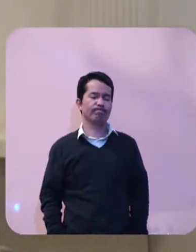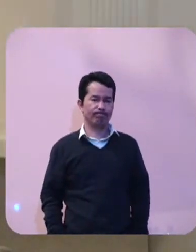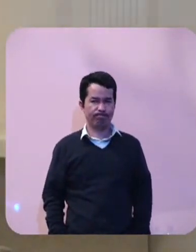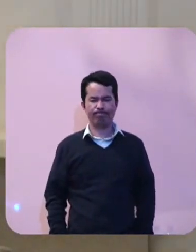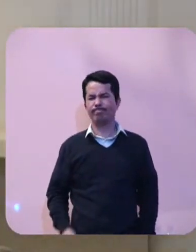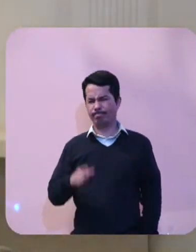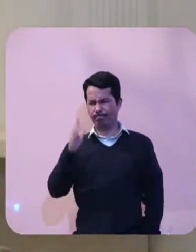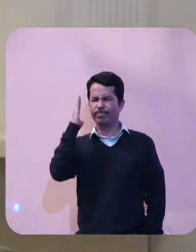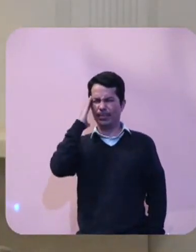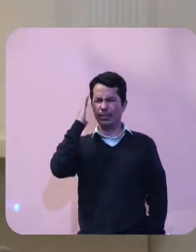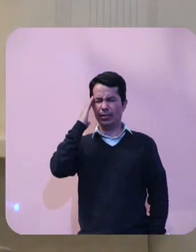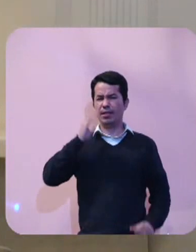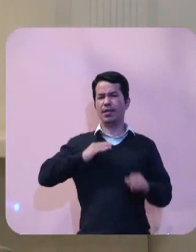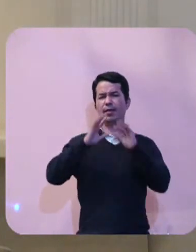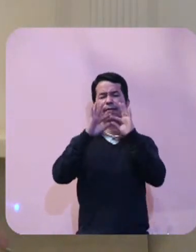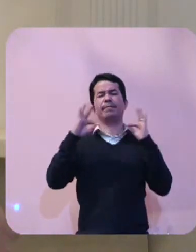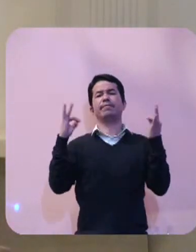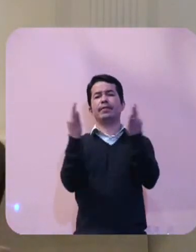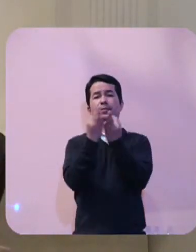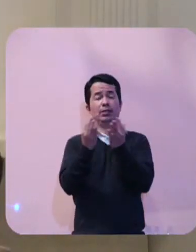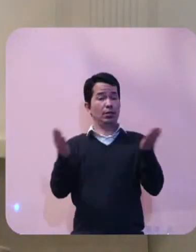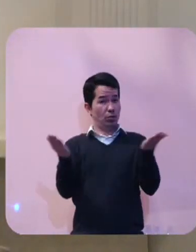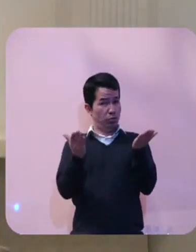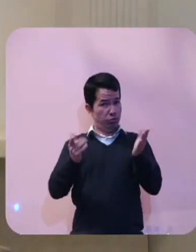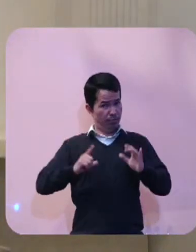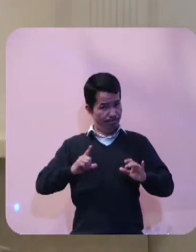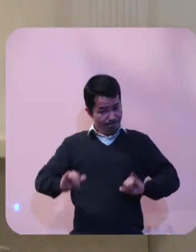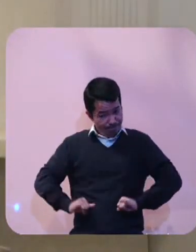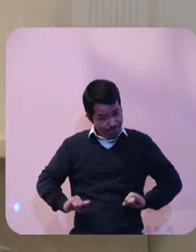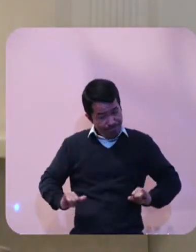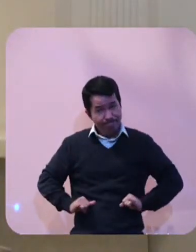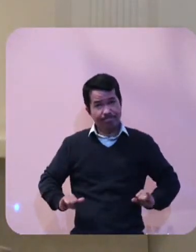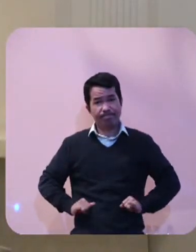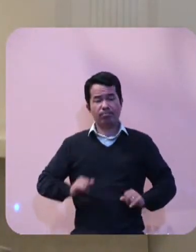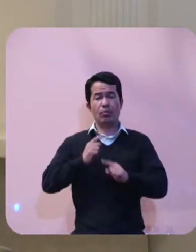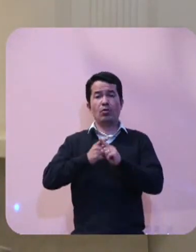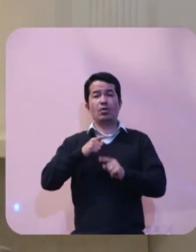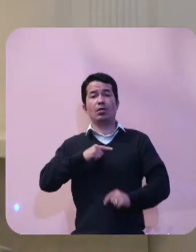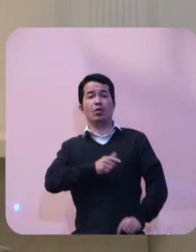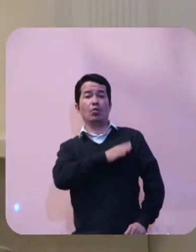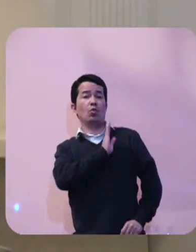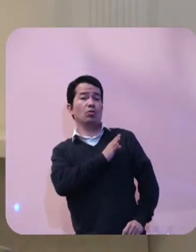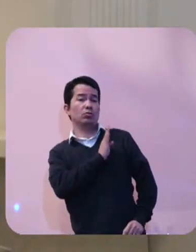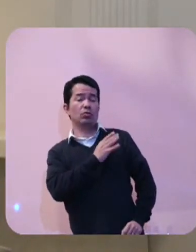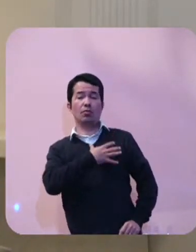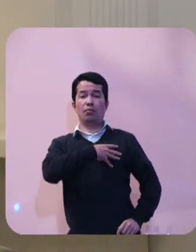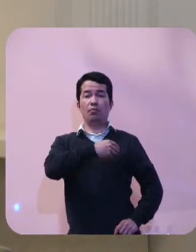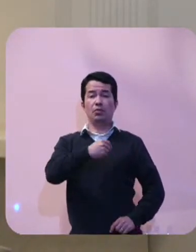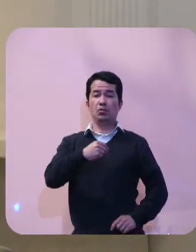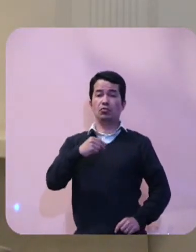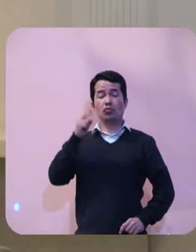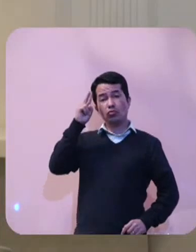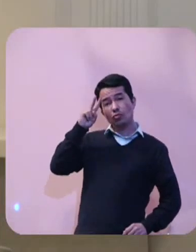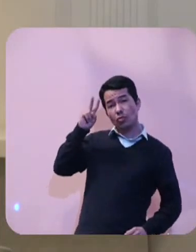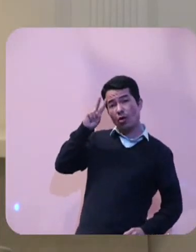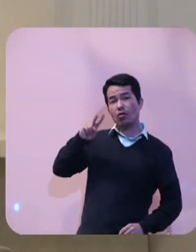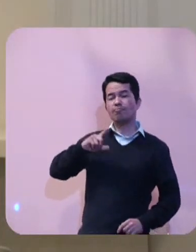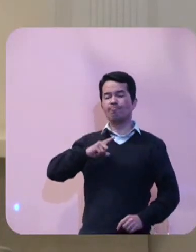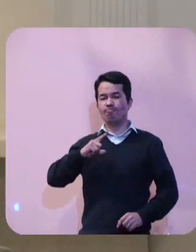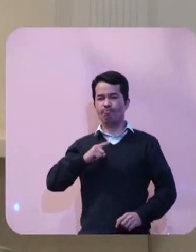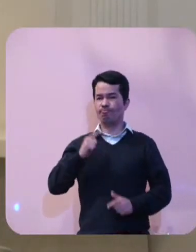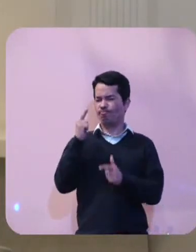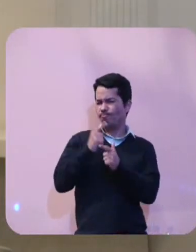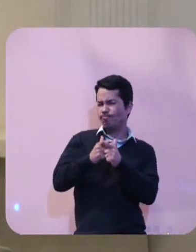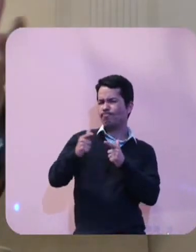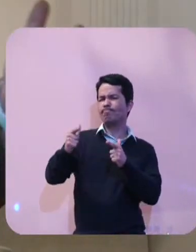sofrido porque os corações dos seus filhos estão doentes, estão machucados. E que as pessoas